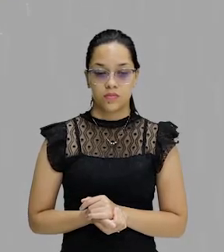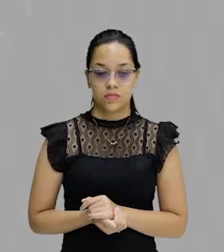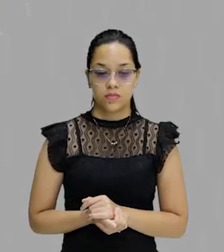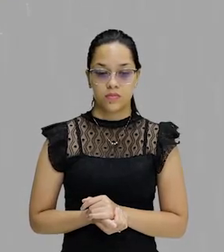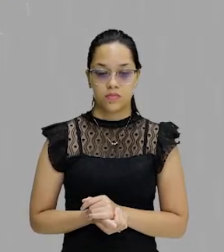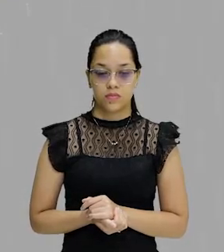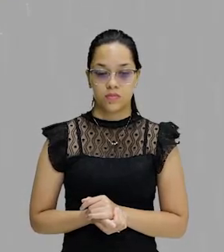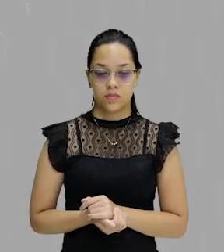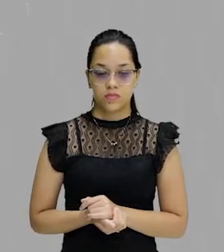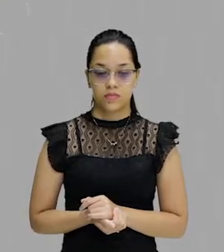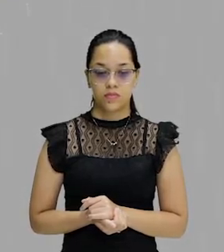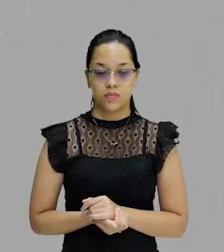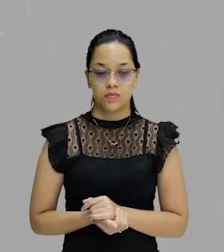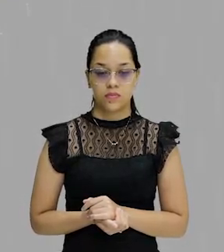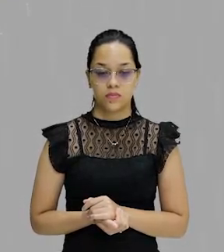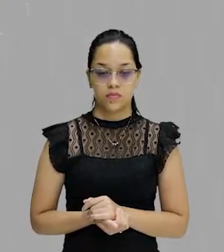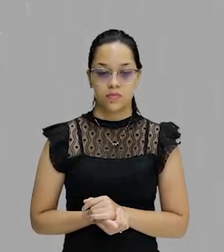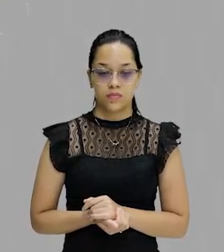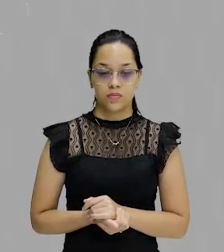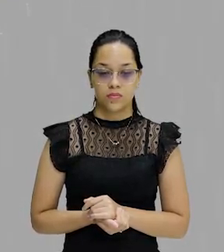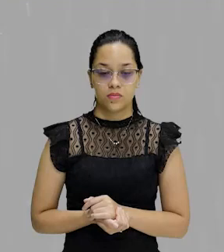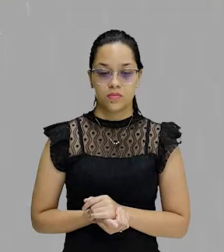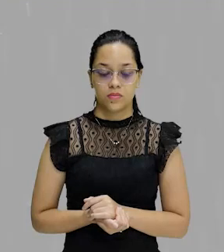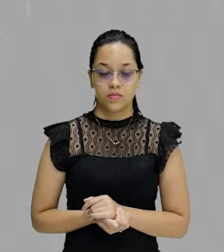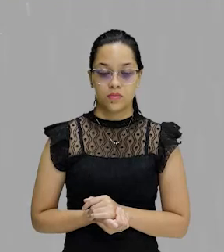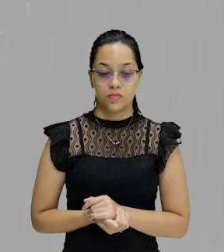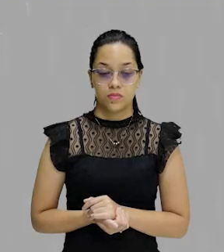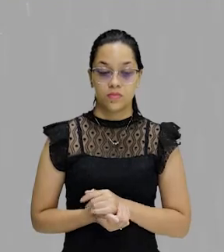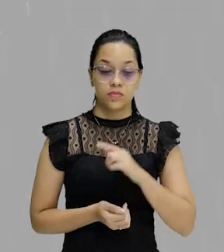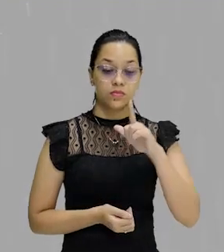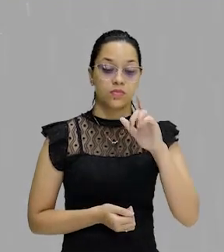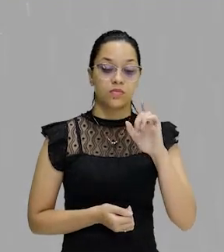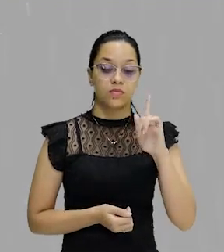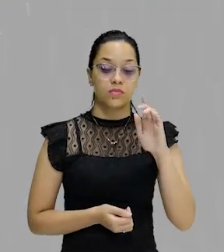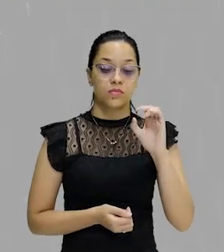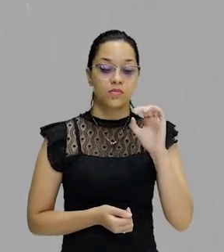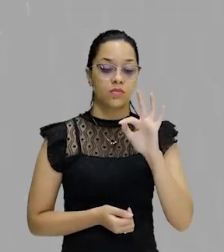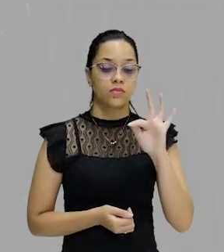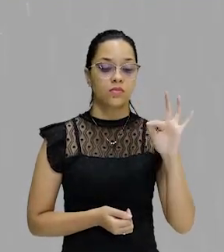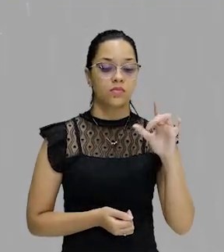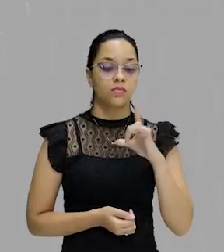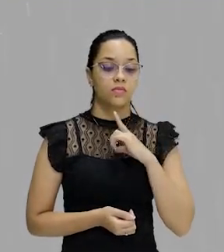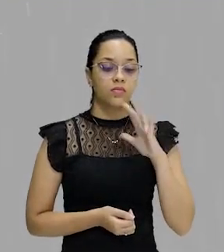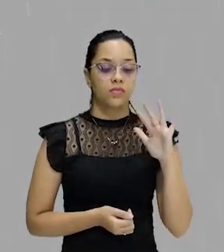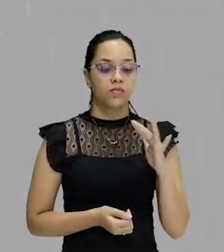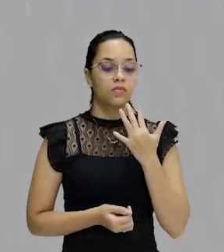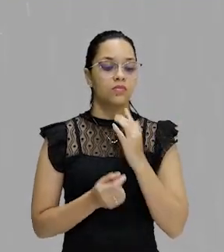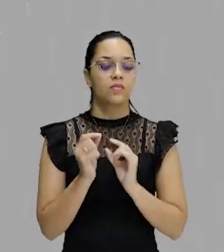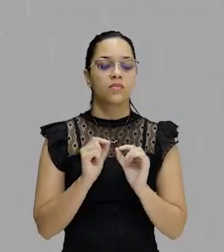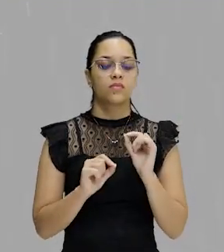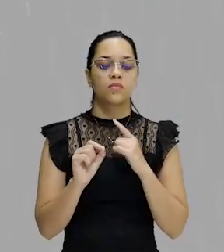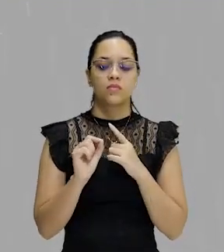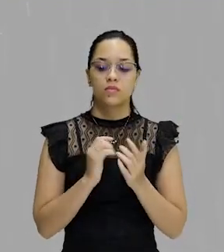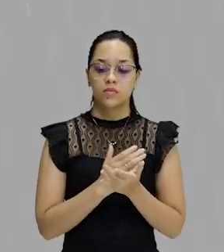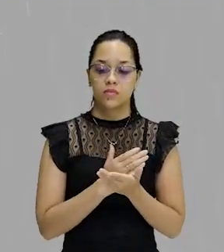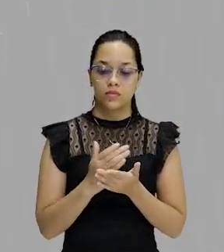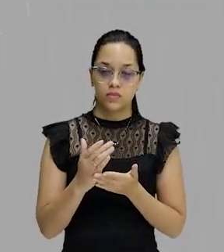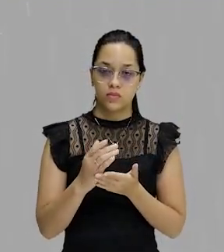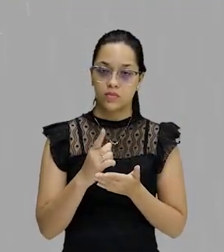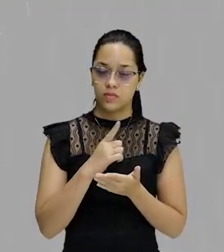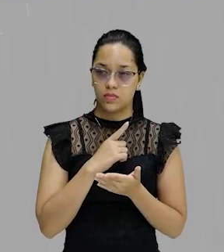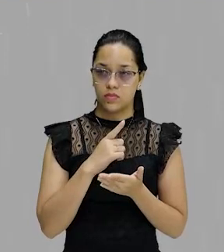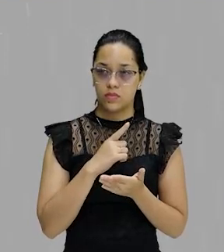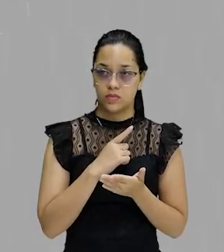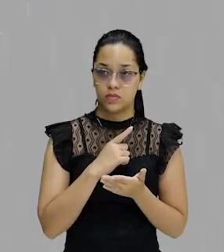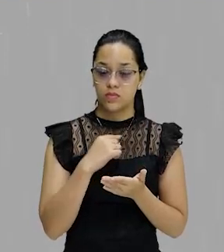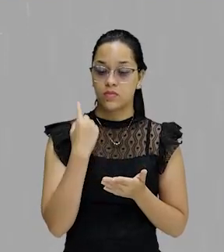cidades, nas quais se impôs a divisão do trabalho. E aqui o Legoff chama a atenção que dentro dessas cidades medievais